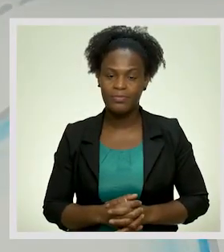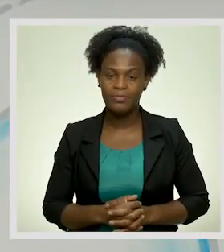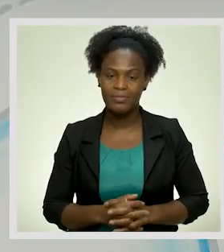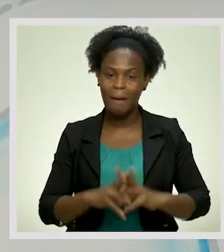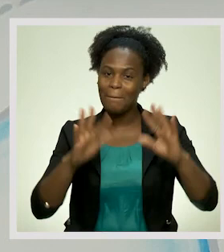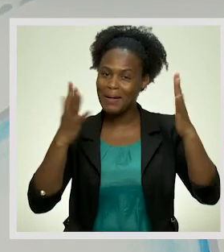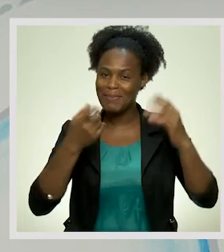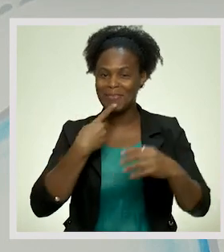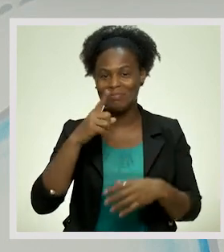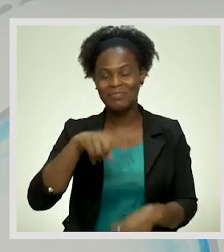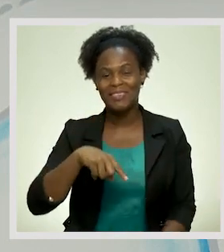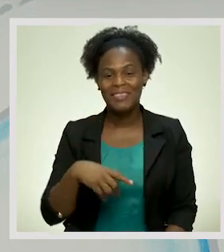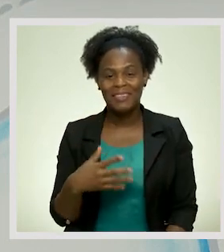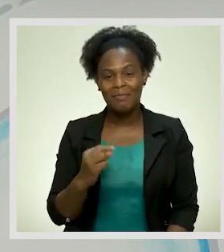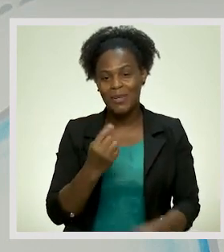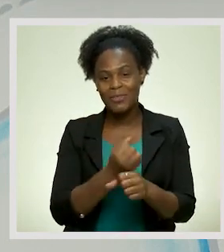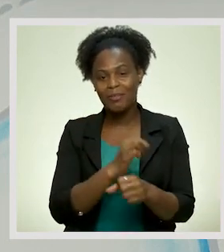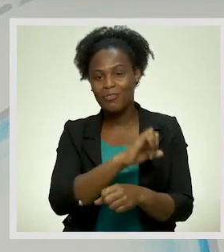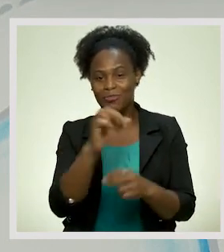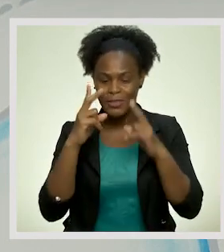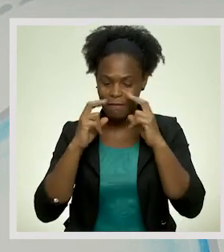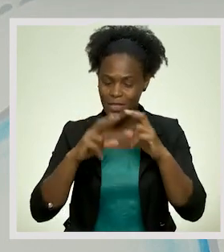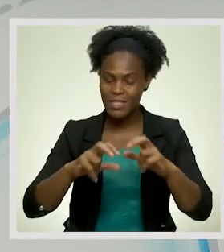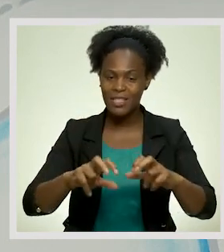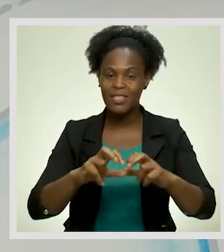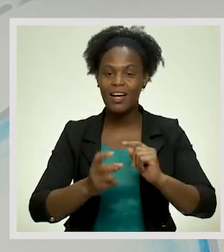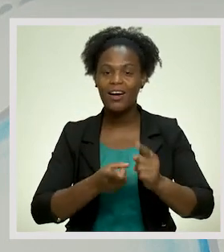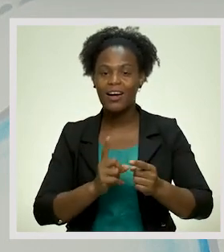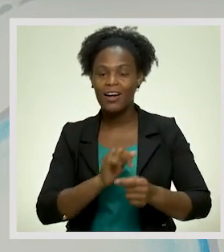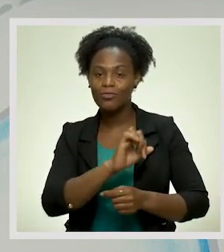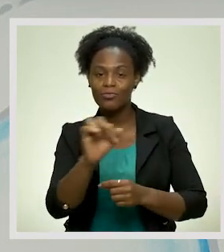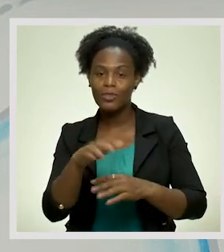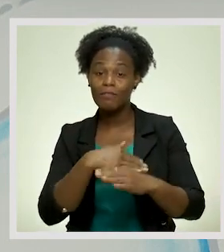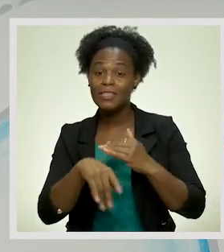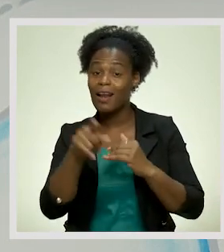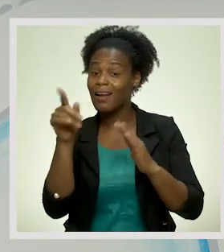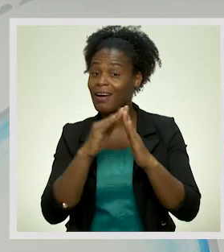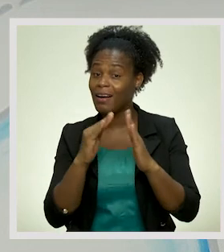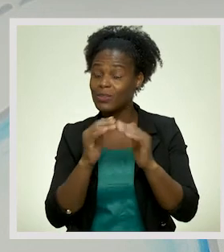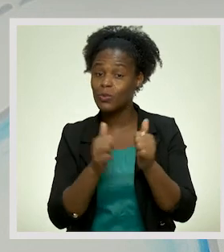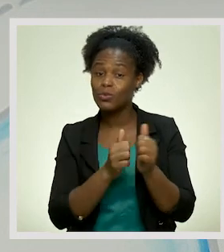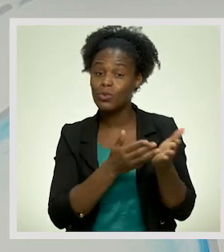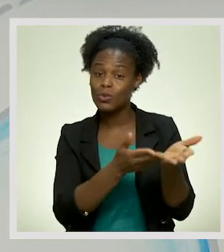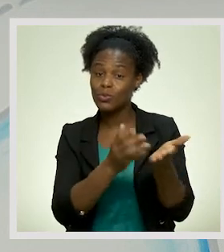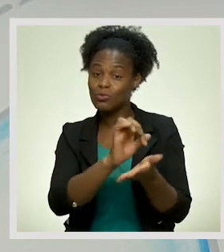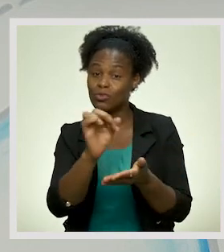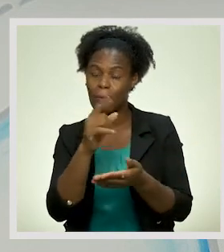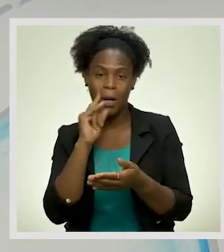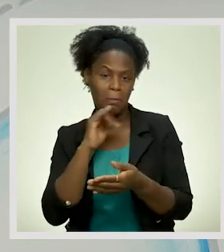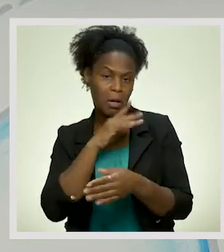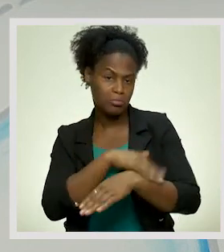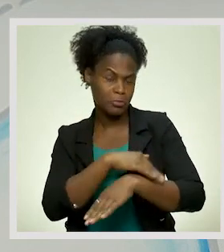Parabéns de novo pelo trabalho de investigação que realizaram em casa com a ajuda dos vossos encarregados de